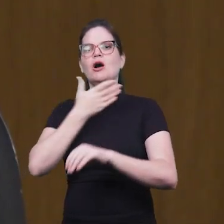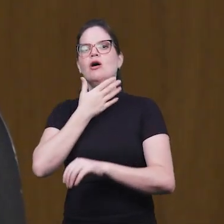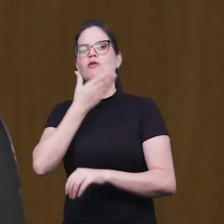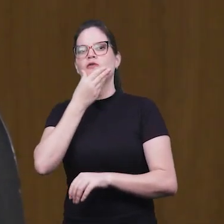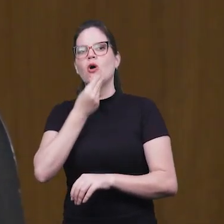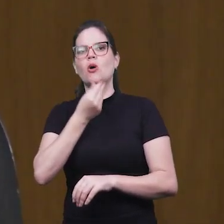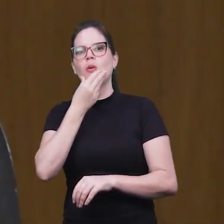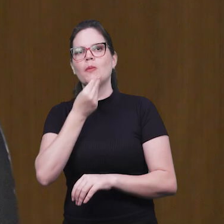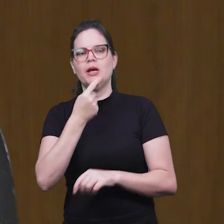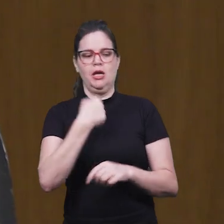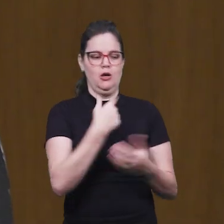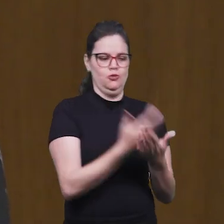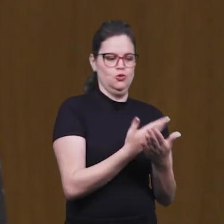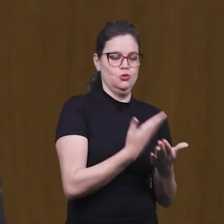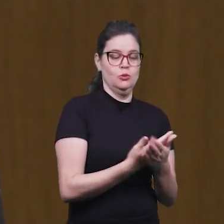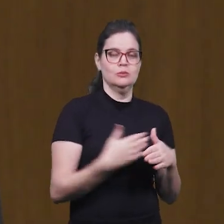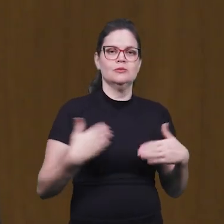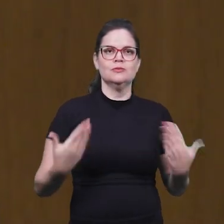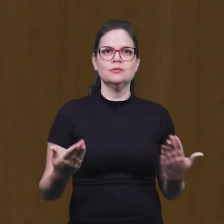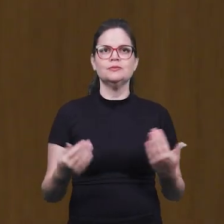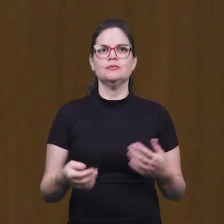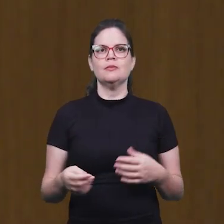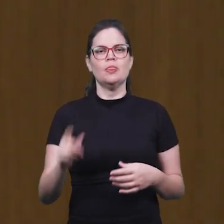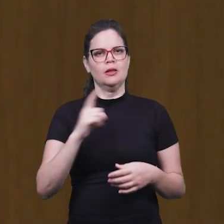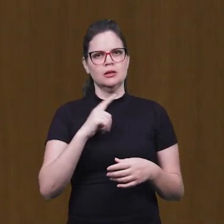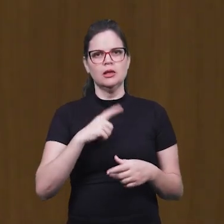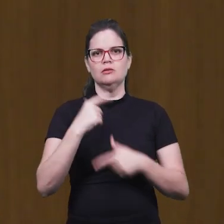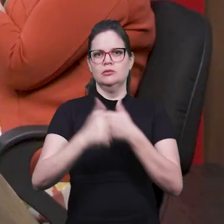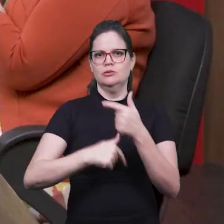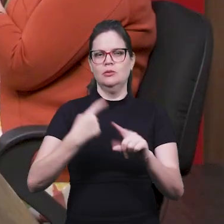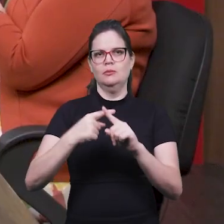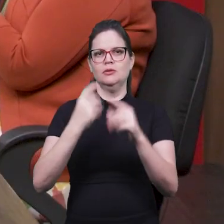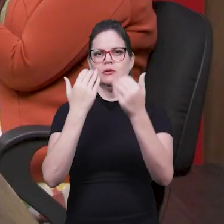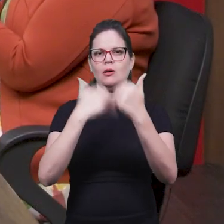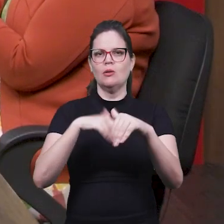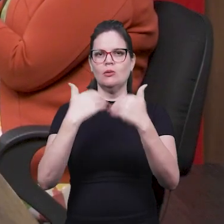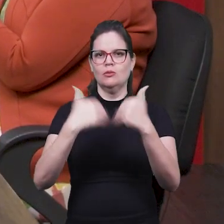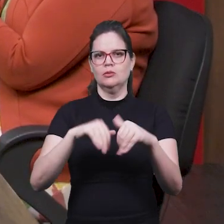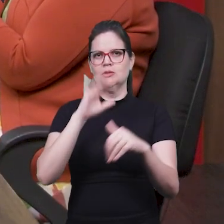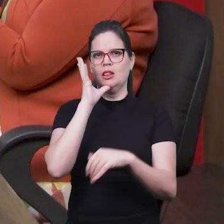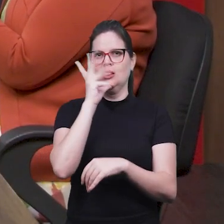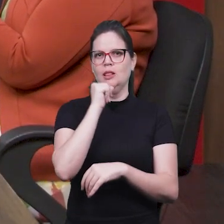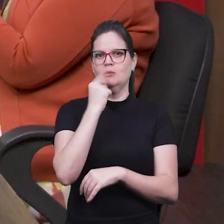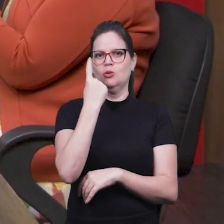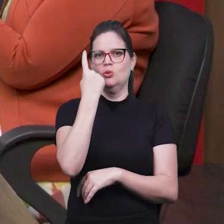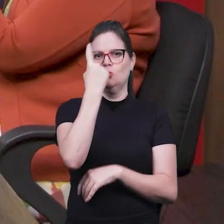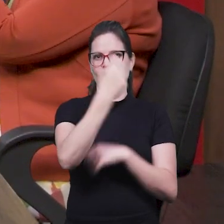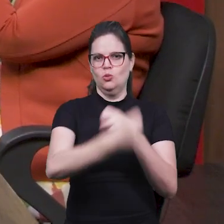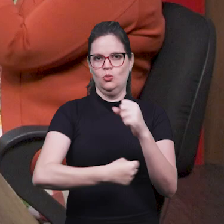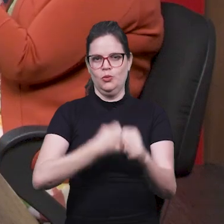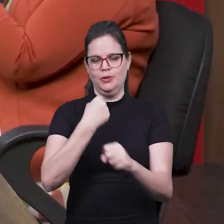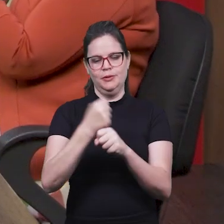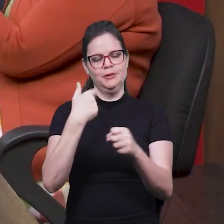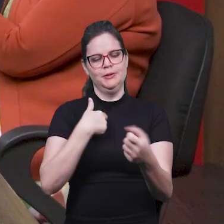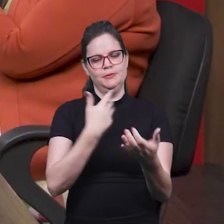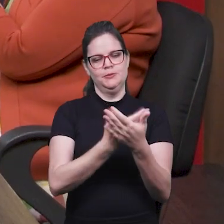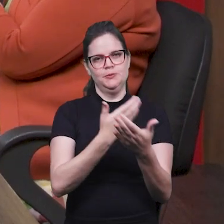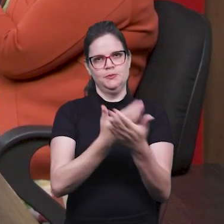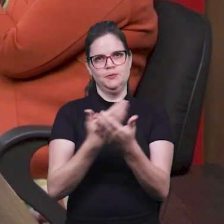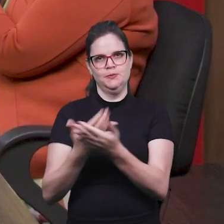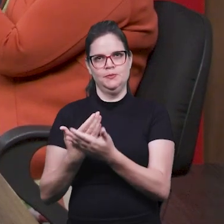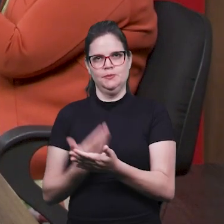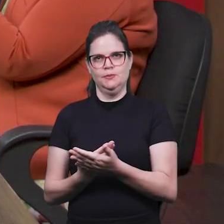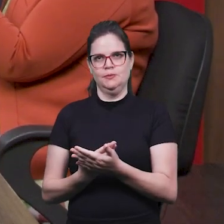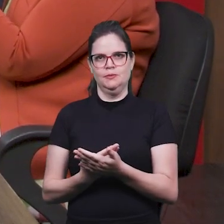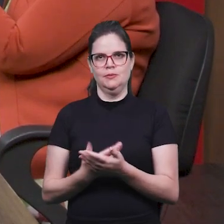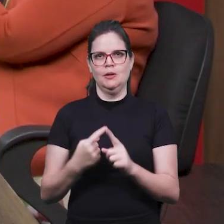foi muito sacrifício. Só que o concurso demorou durante 1 ano. E eu fui estudando. Mas a coisa mais linda